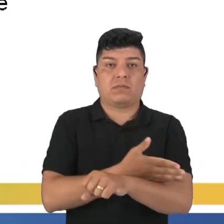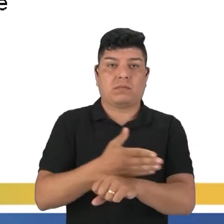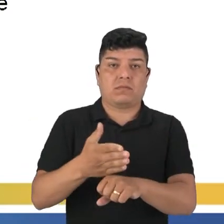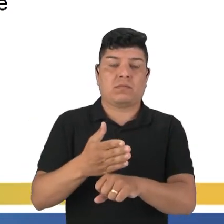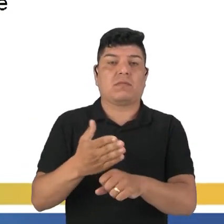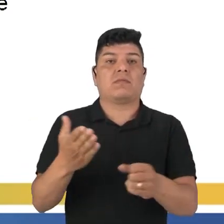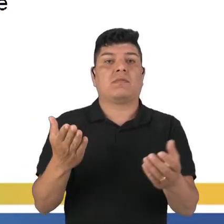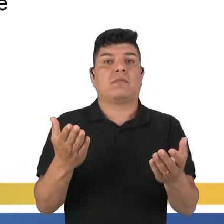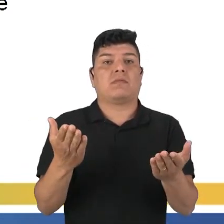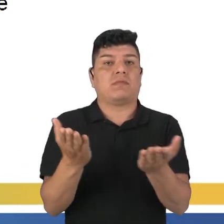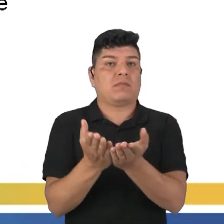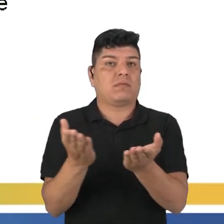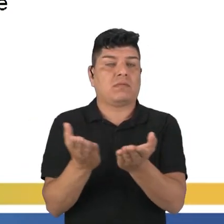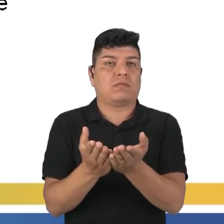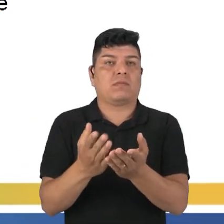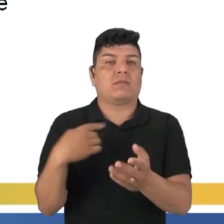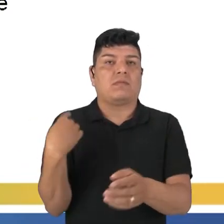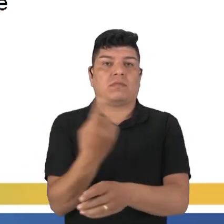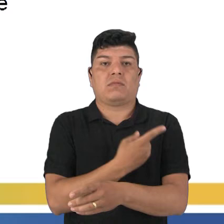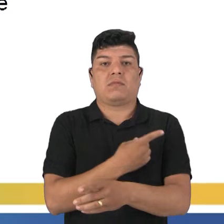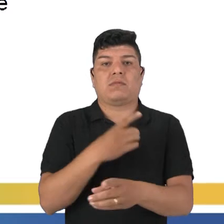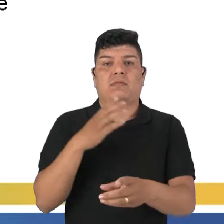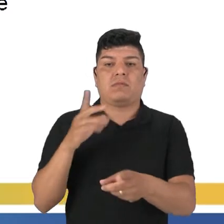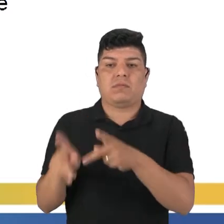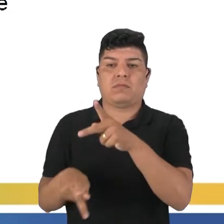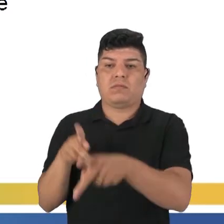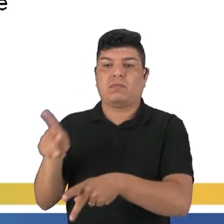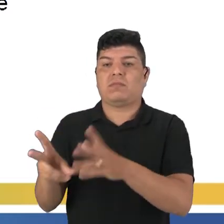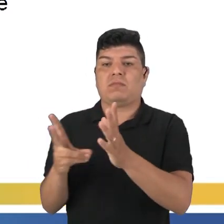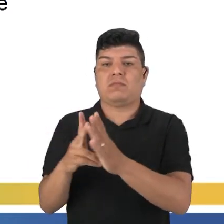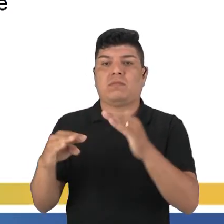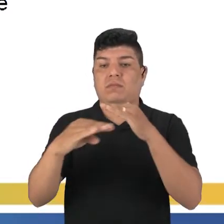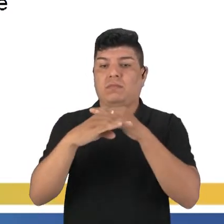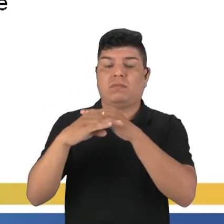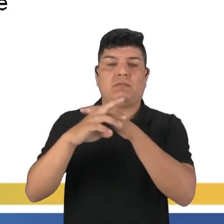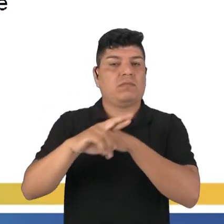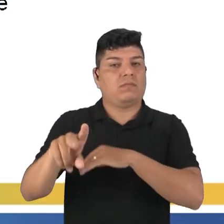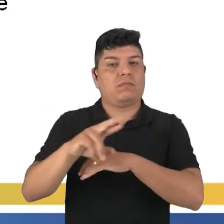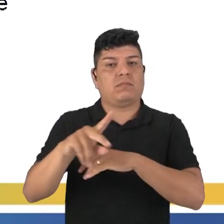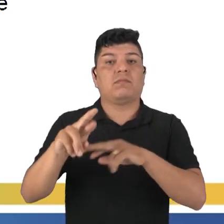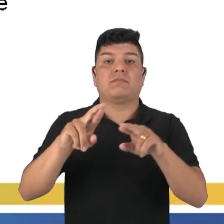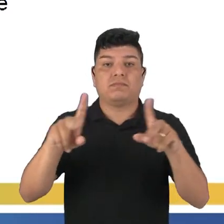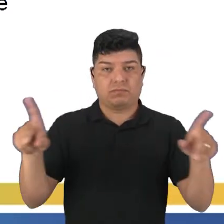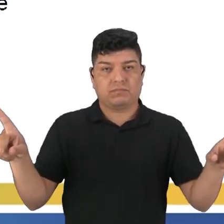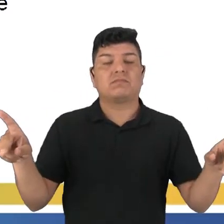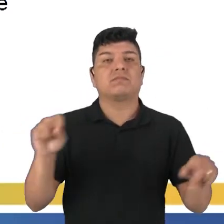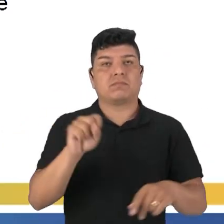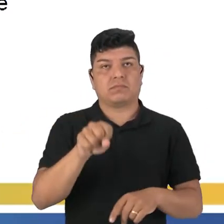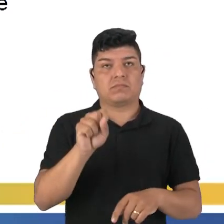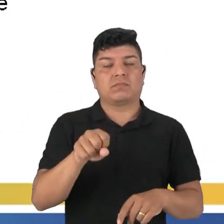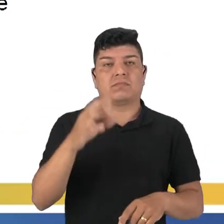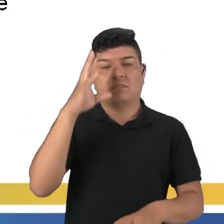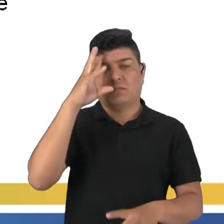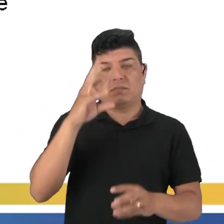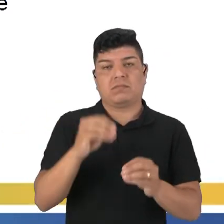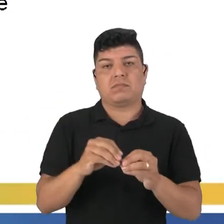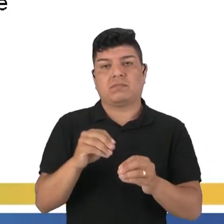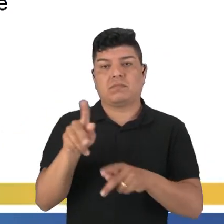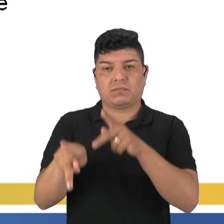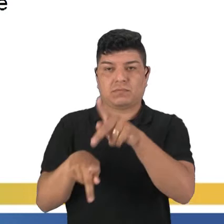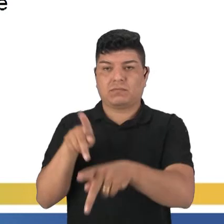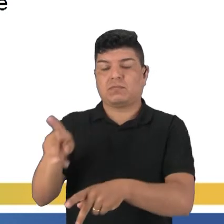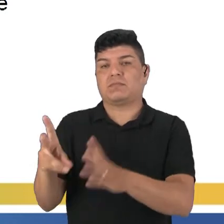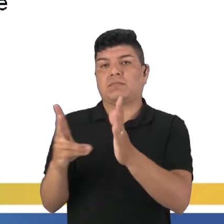costumes, crenças. Nós, povos indígenas, não somos todos iguais, nós somos todos diferentes. Sabemos que os povos indígenas